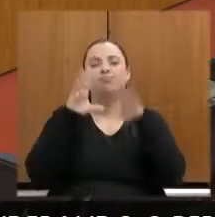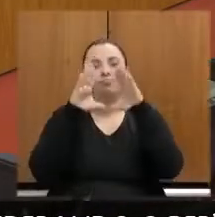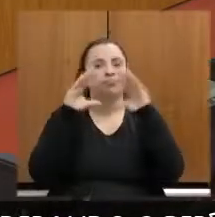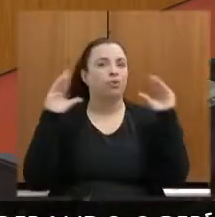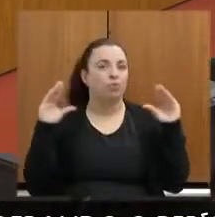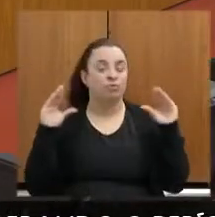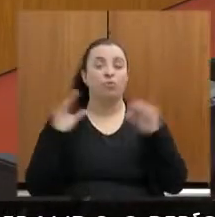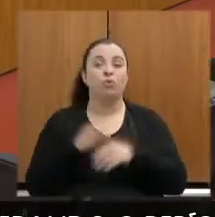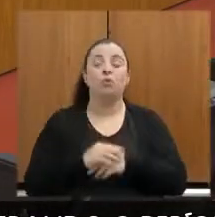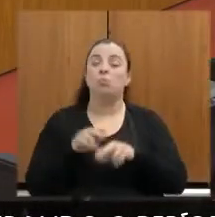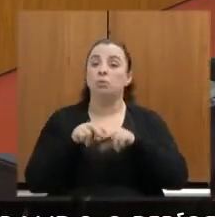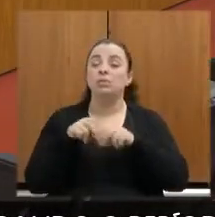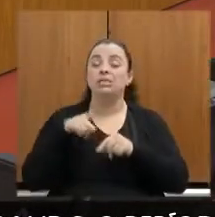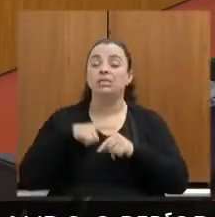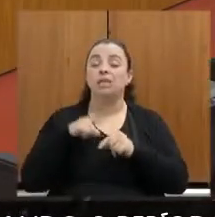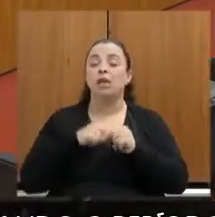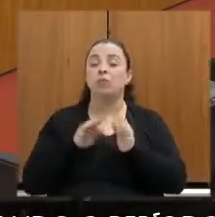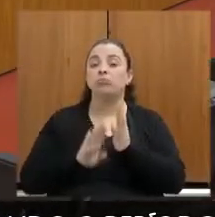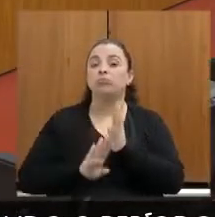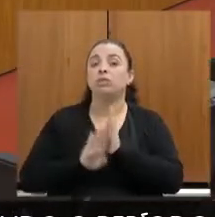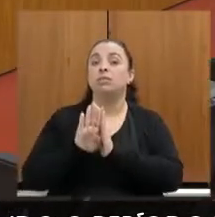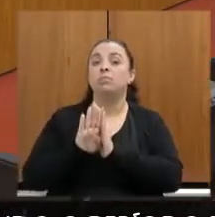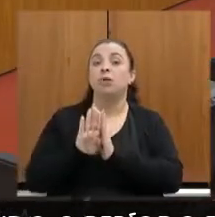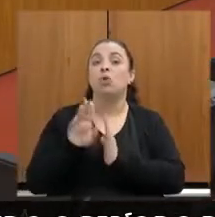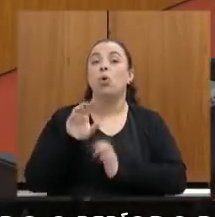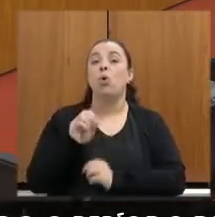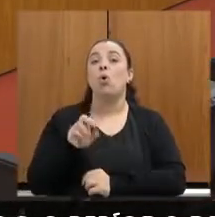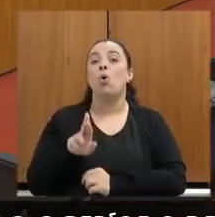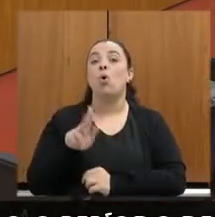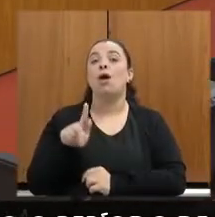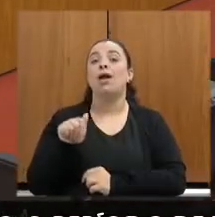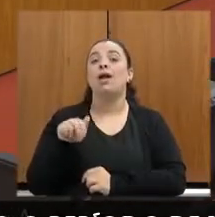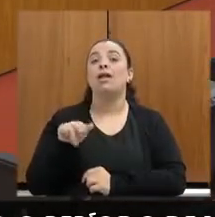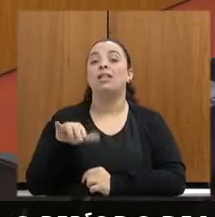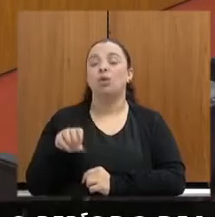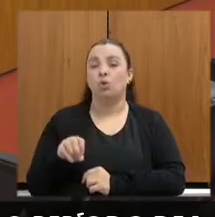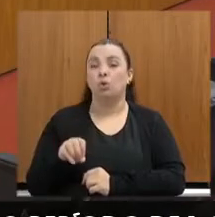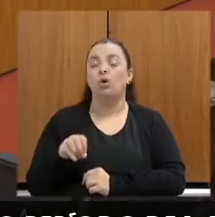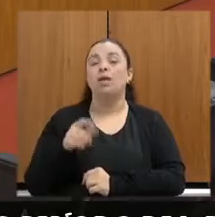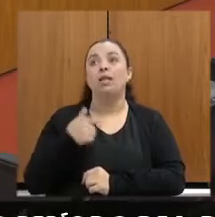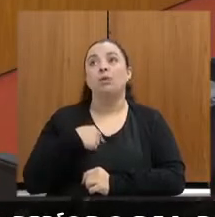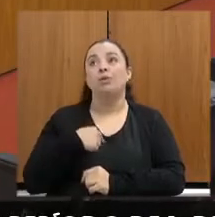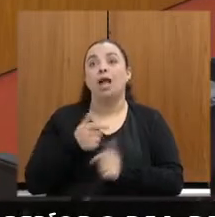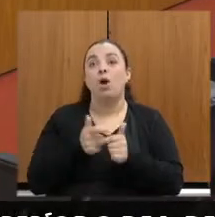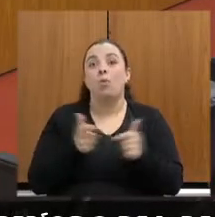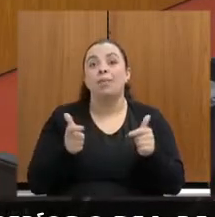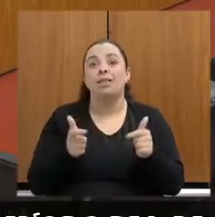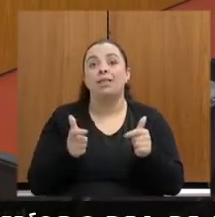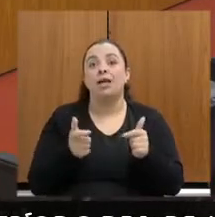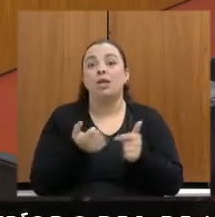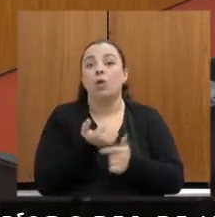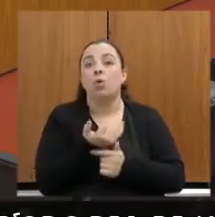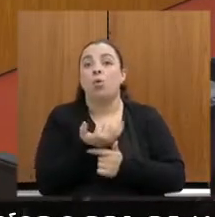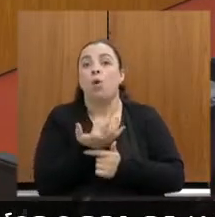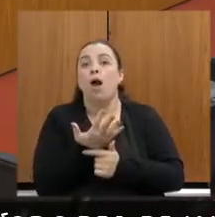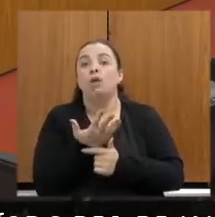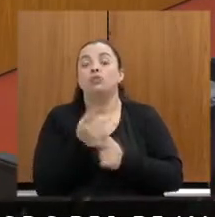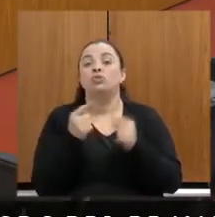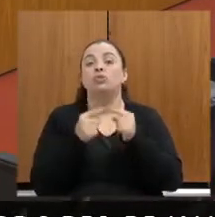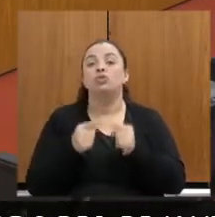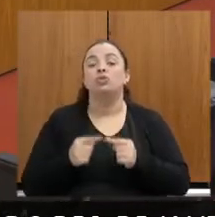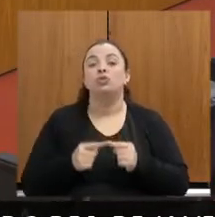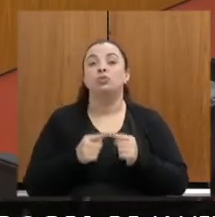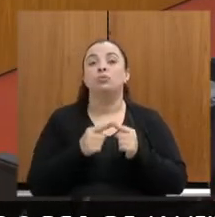um crescimento orgânico e isso é positivo por um motivo nós estamos aumentando o hall de medicamentos distribuídos por